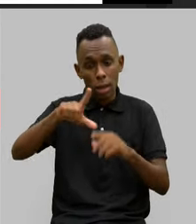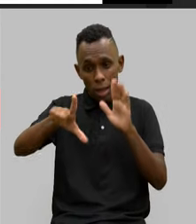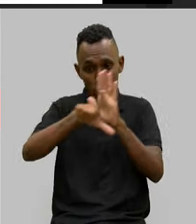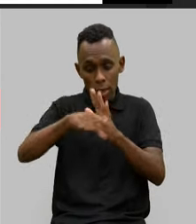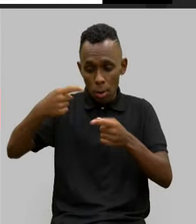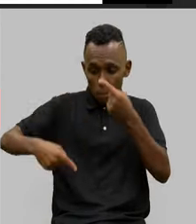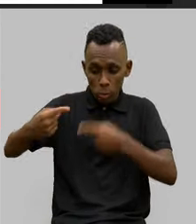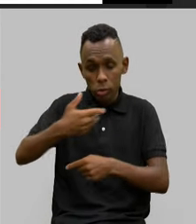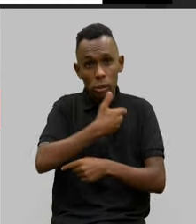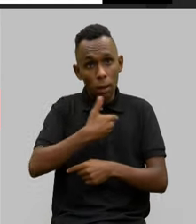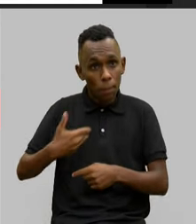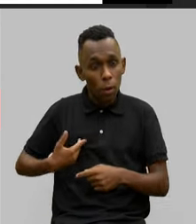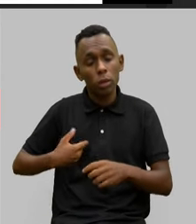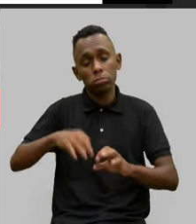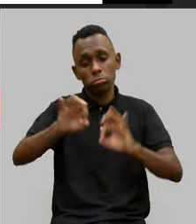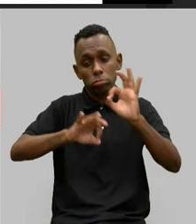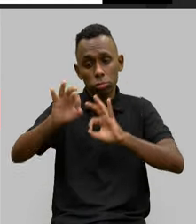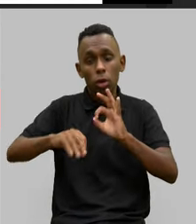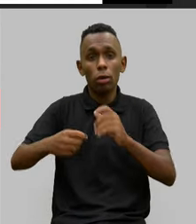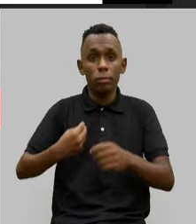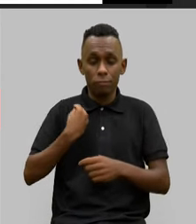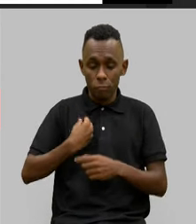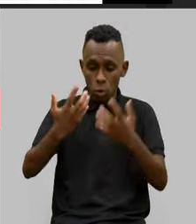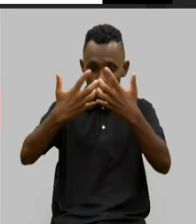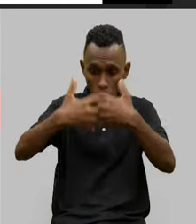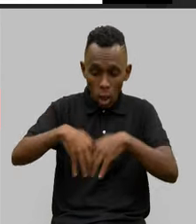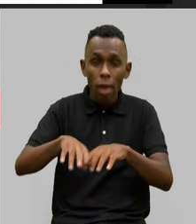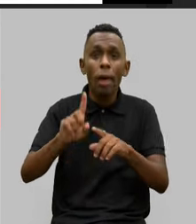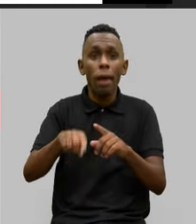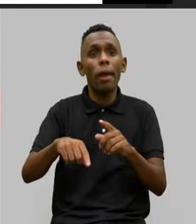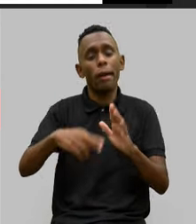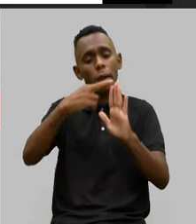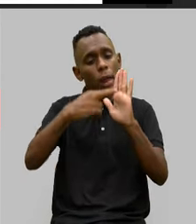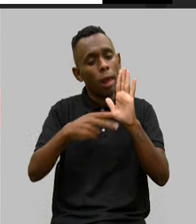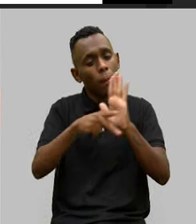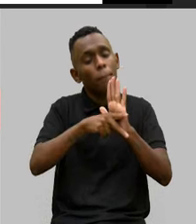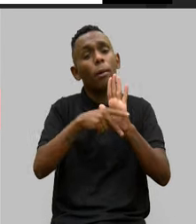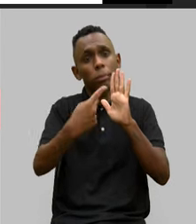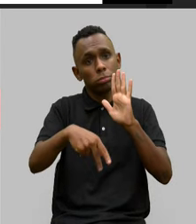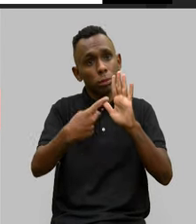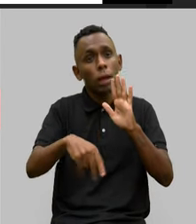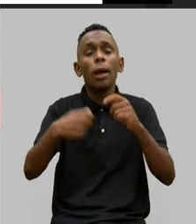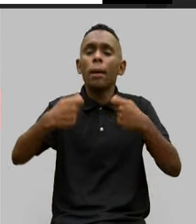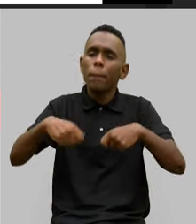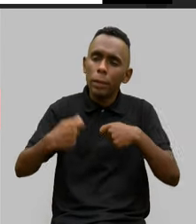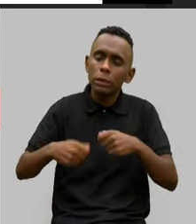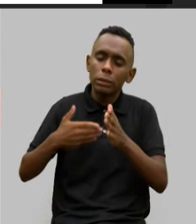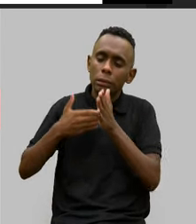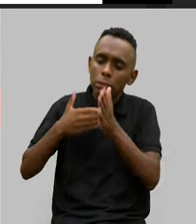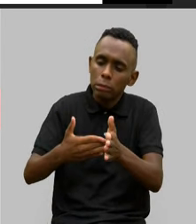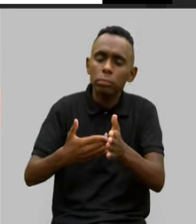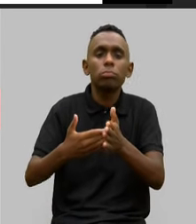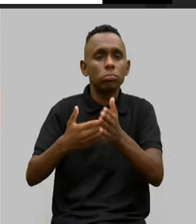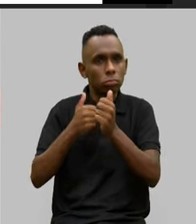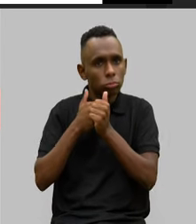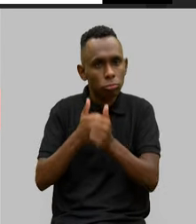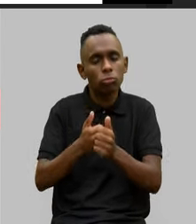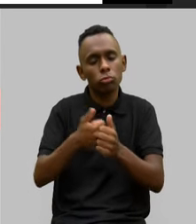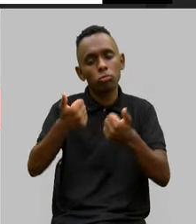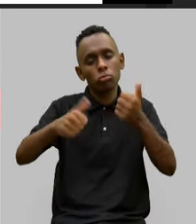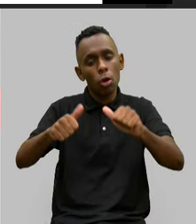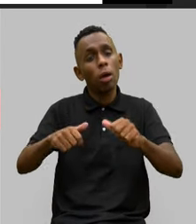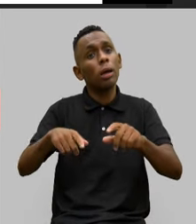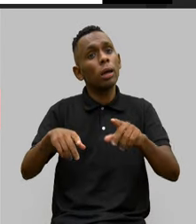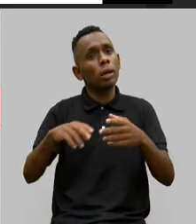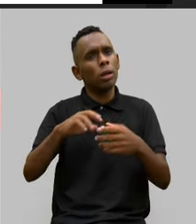pública mas o regulamento que dá funcionamento a ela o regulamento e as normas técnicas por isso que eles precisam ser acompanhados eh